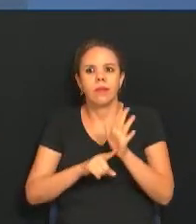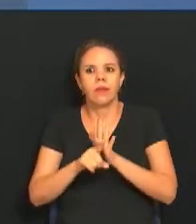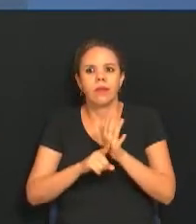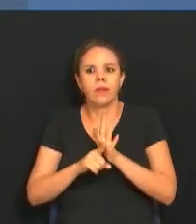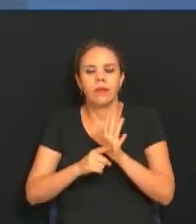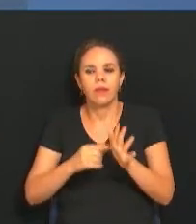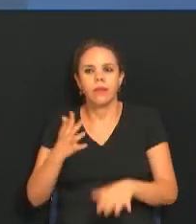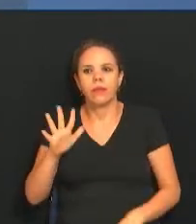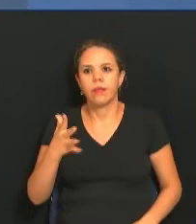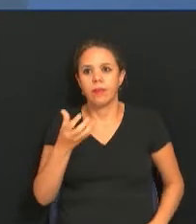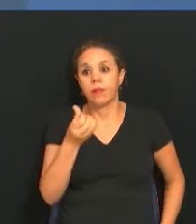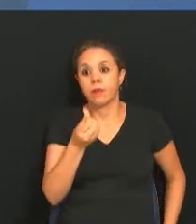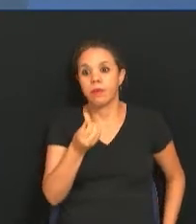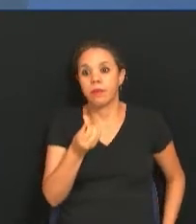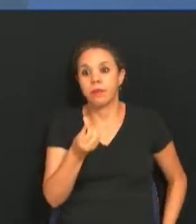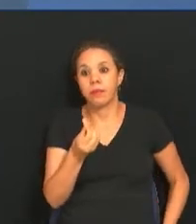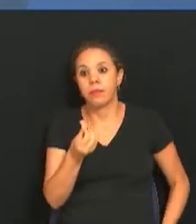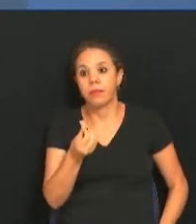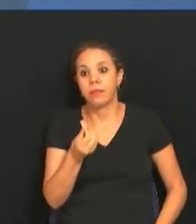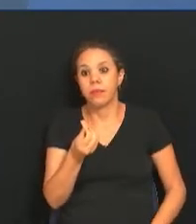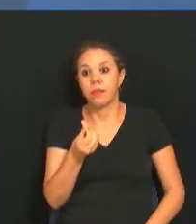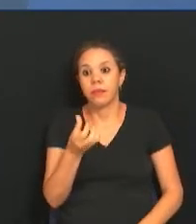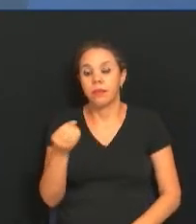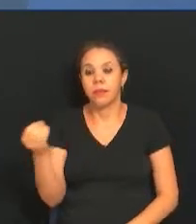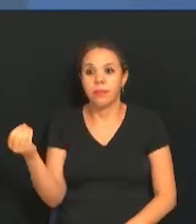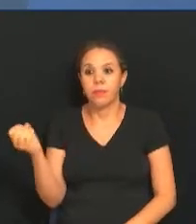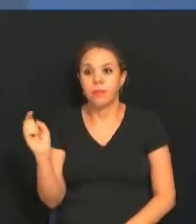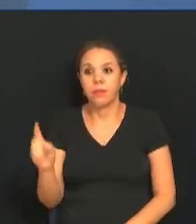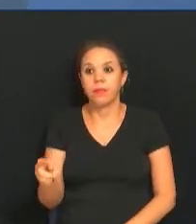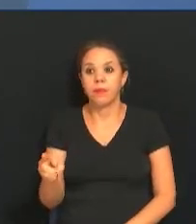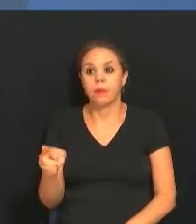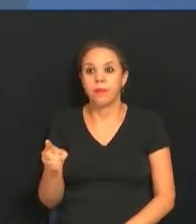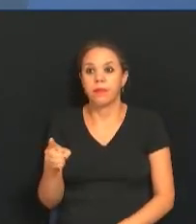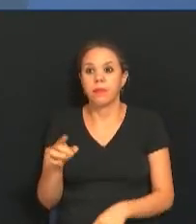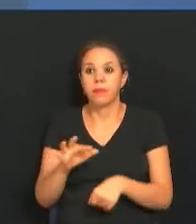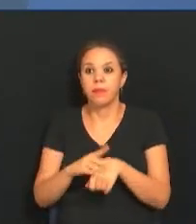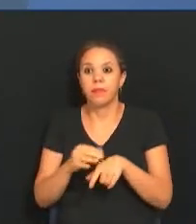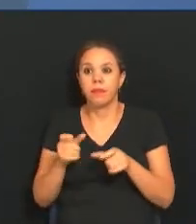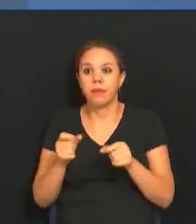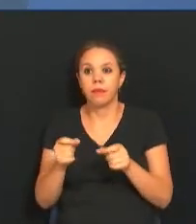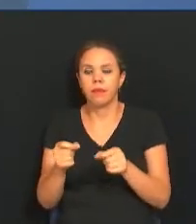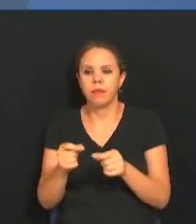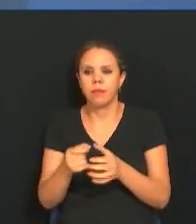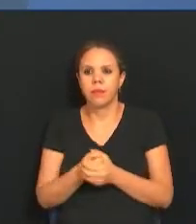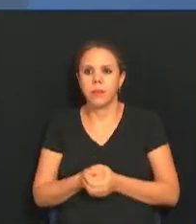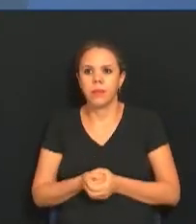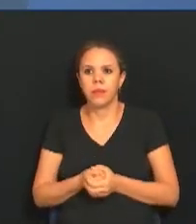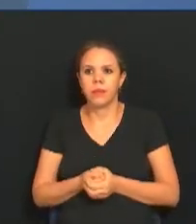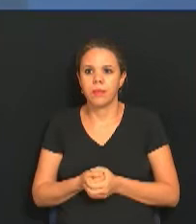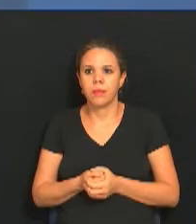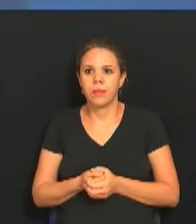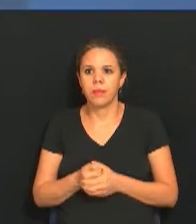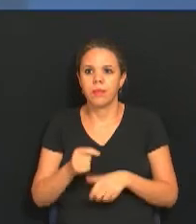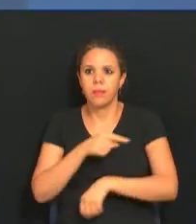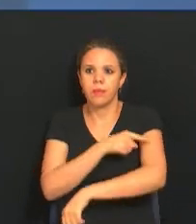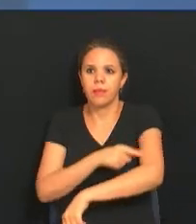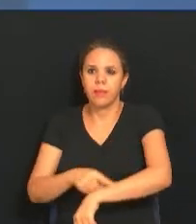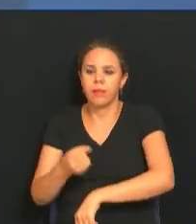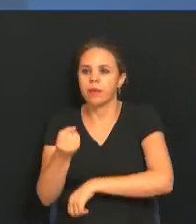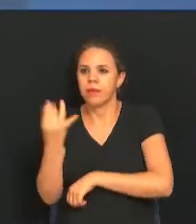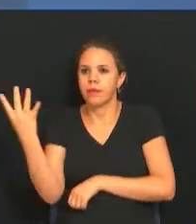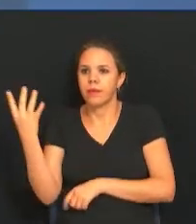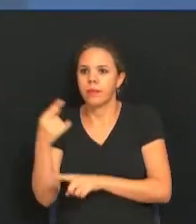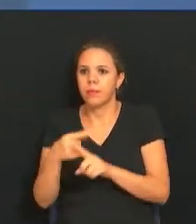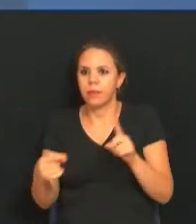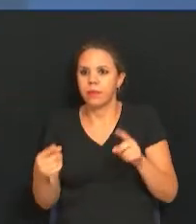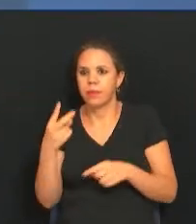de mais ou menos 600 mil casos de câncer, sendo que o de pele é 1/3 disso,